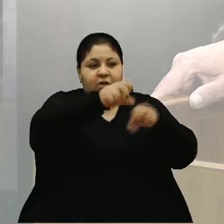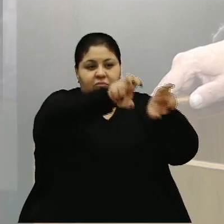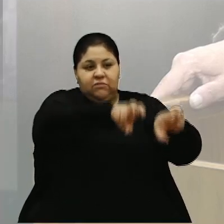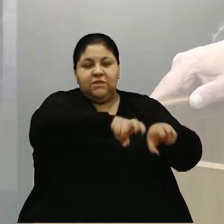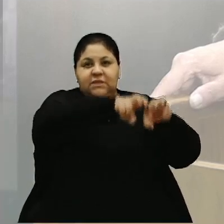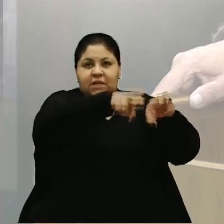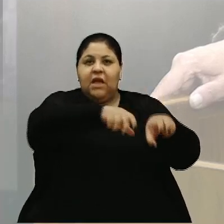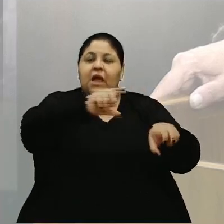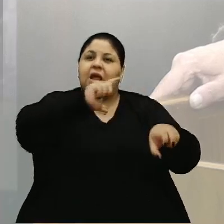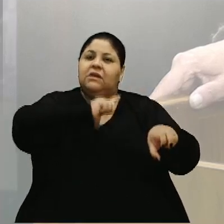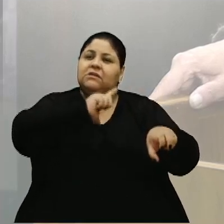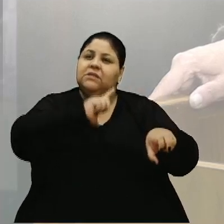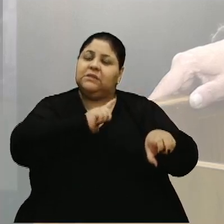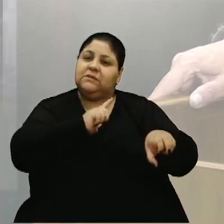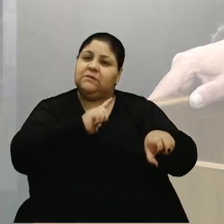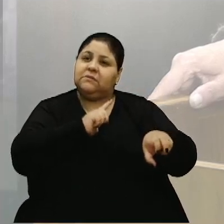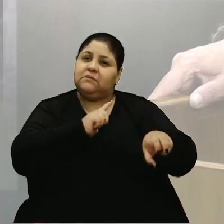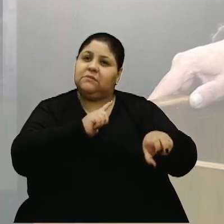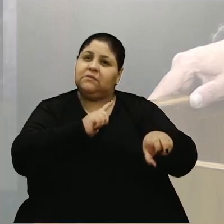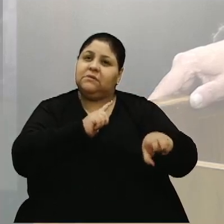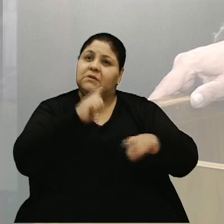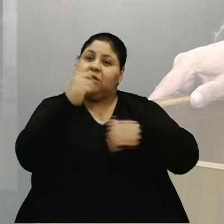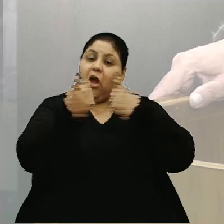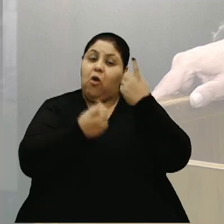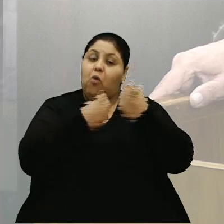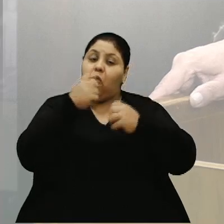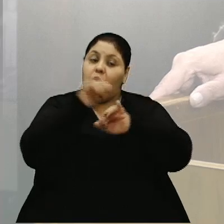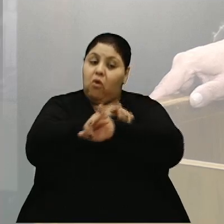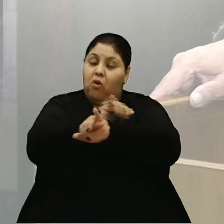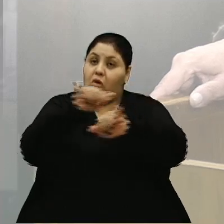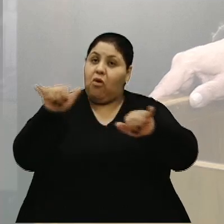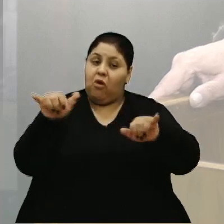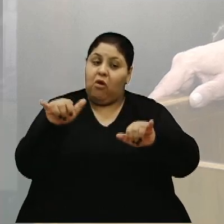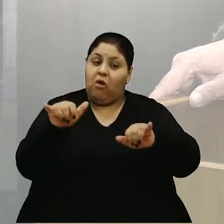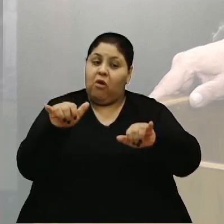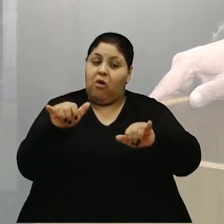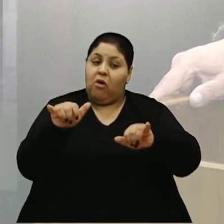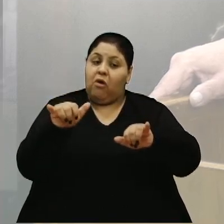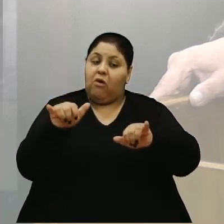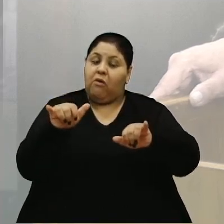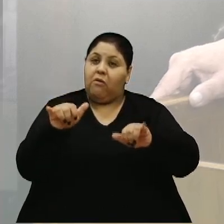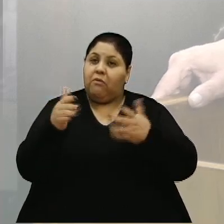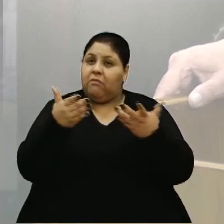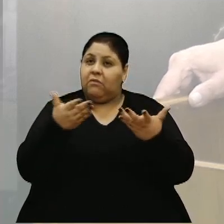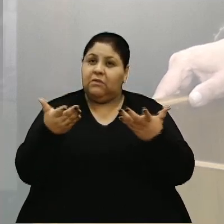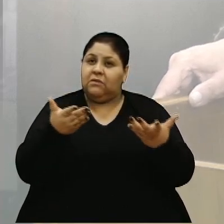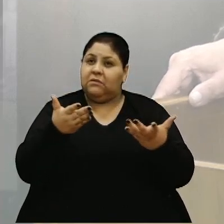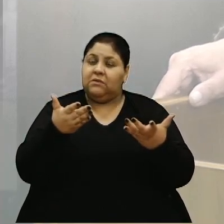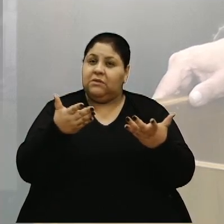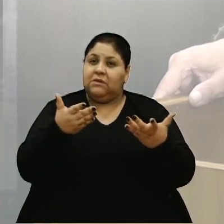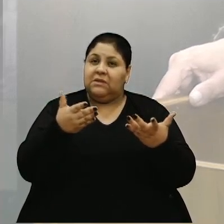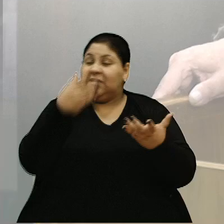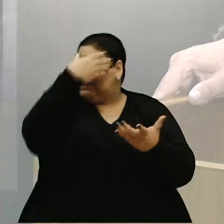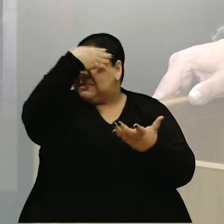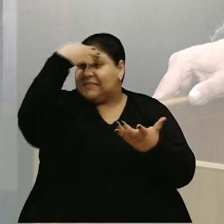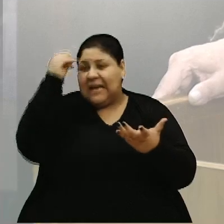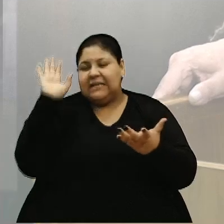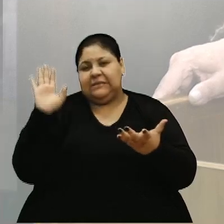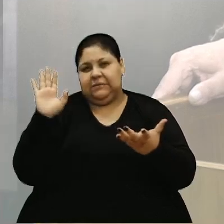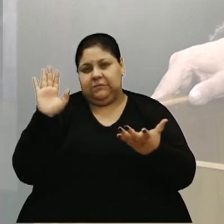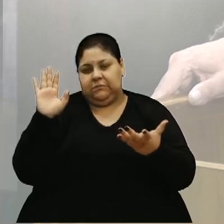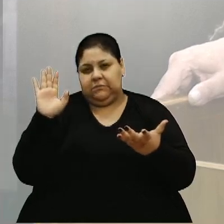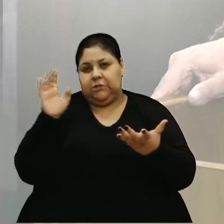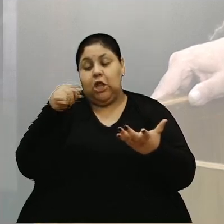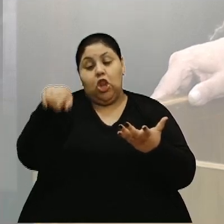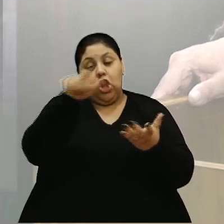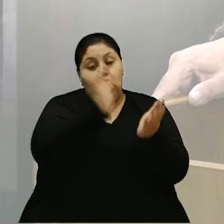ele tenha algumas informações que talvez se passem desapercebidos, né? Nós,